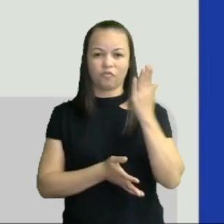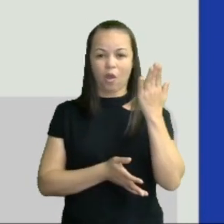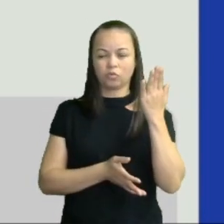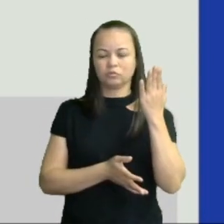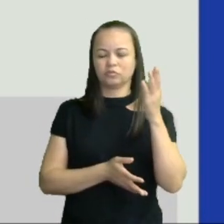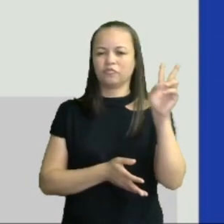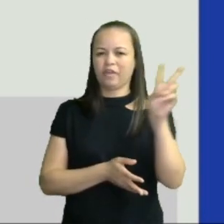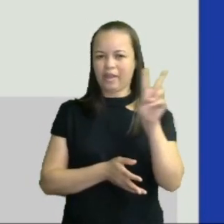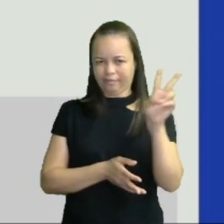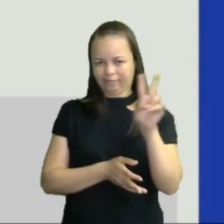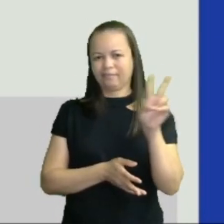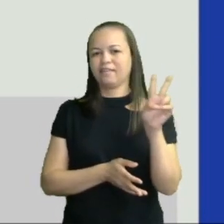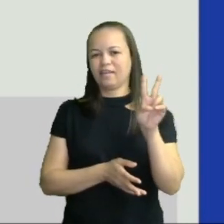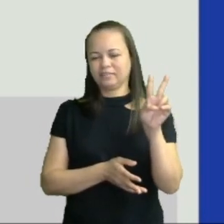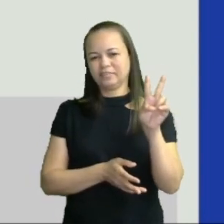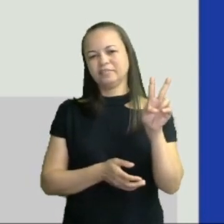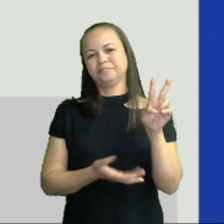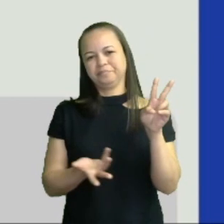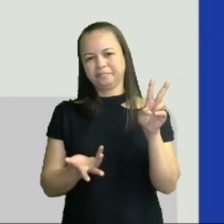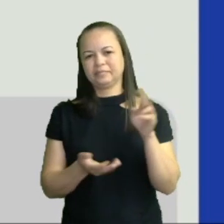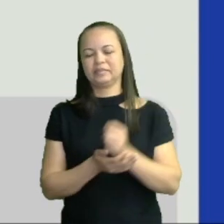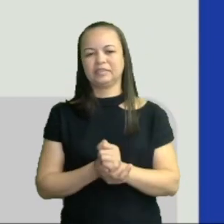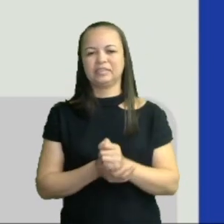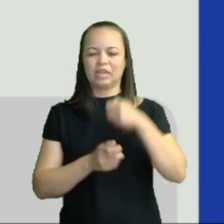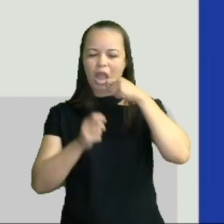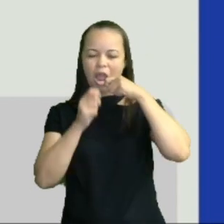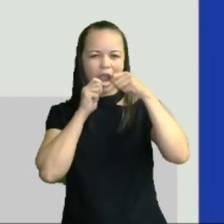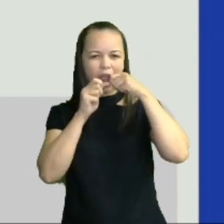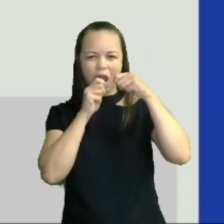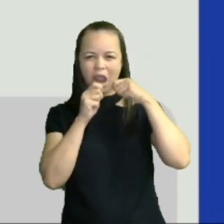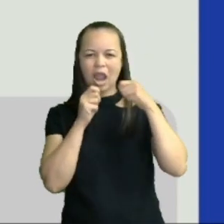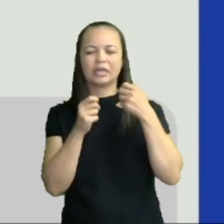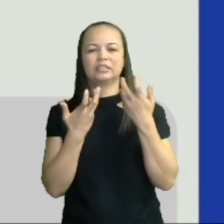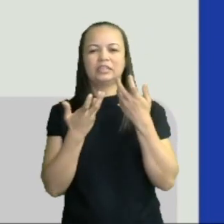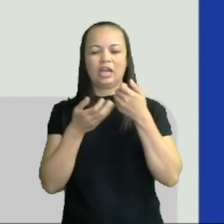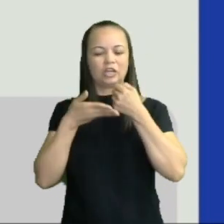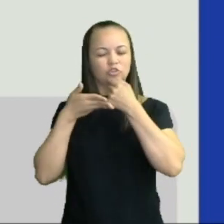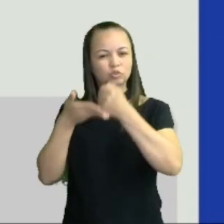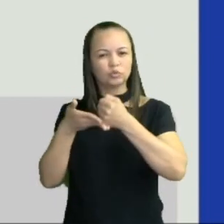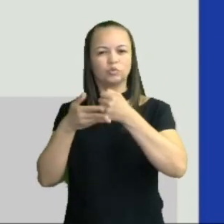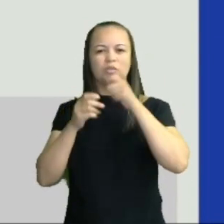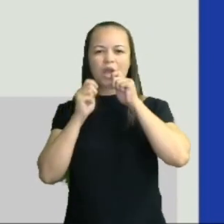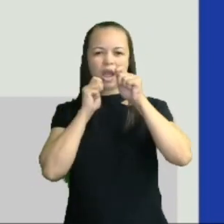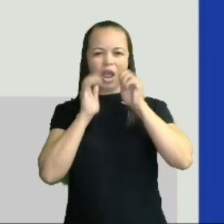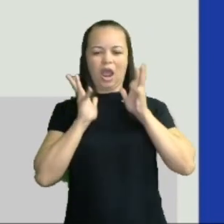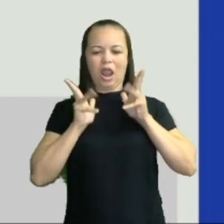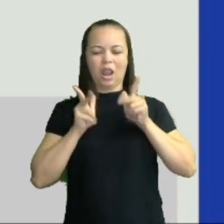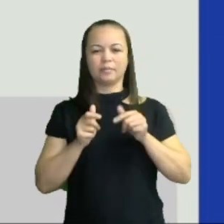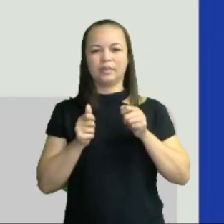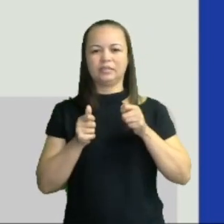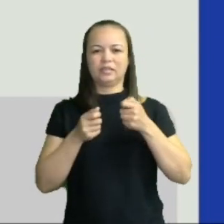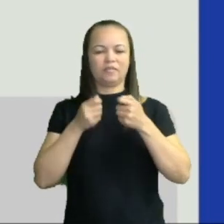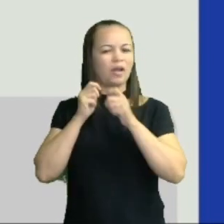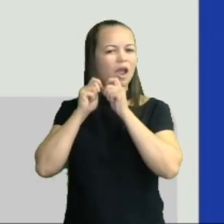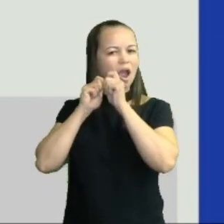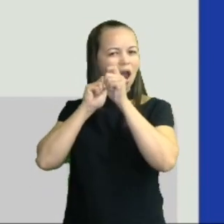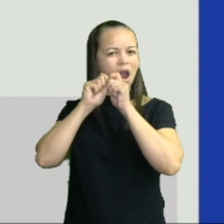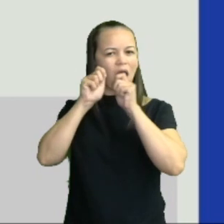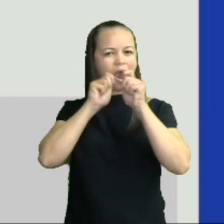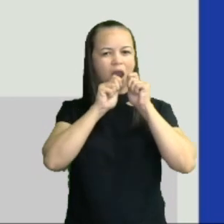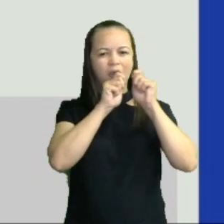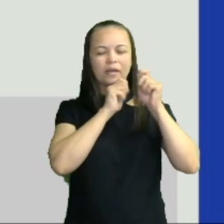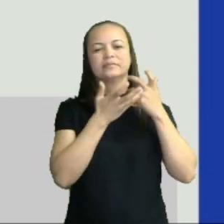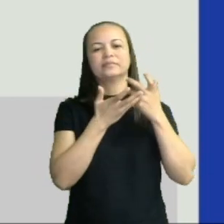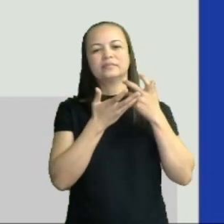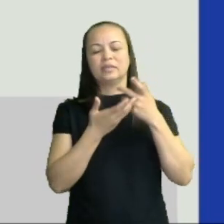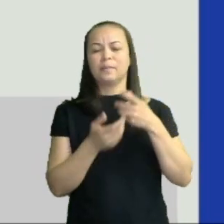Verdadeiro. O fio dental é um excelente ajudador na limpeza do seu dente. Vai até onde a escova não vai. E no mínimo